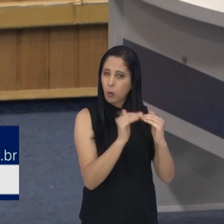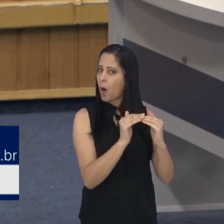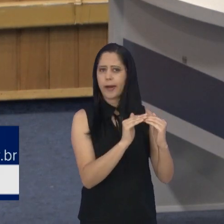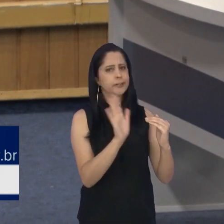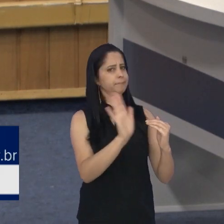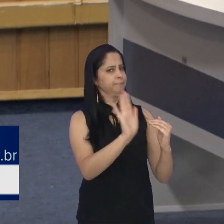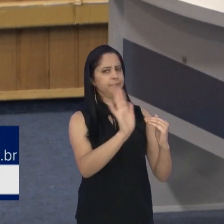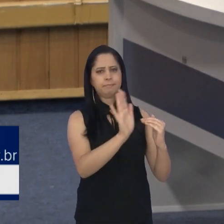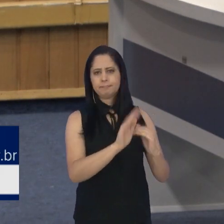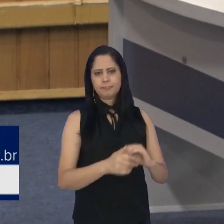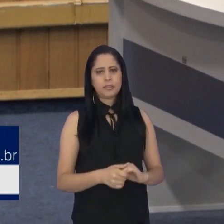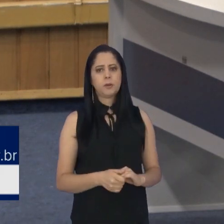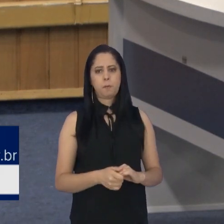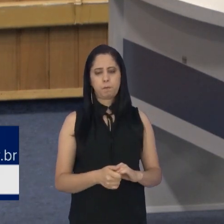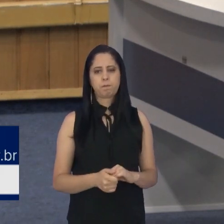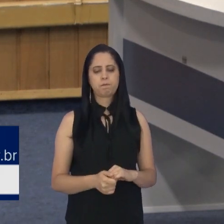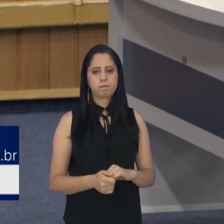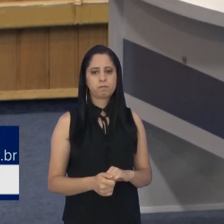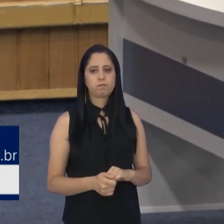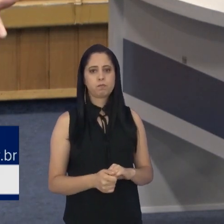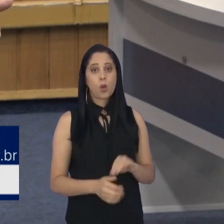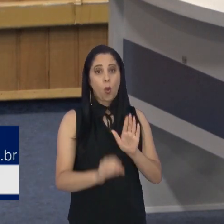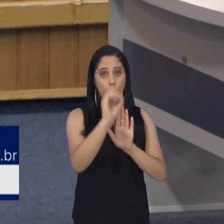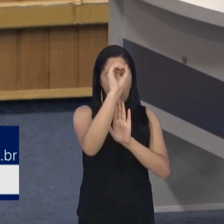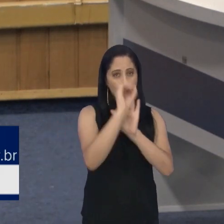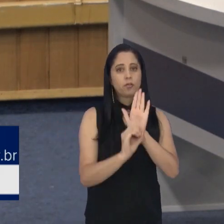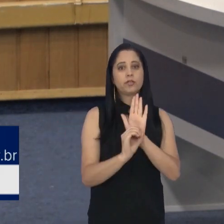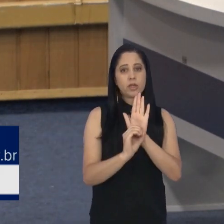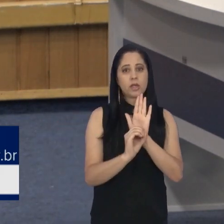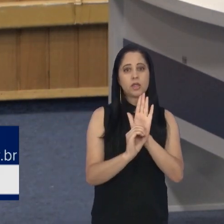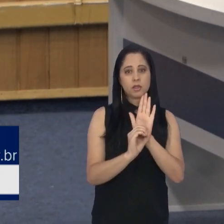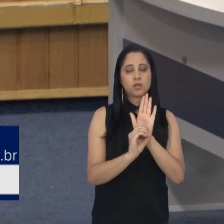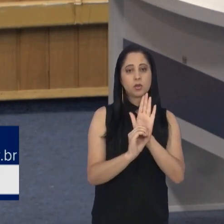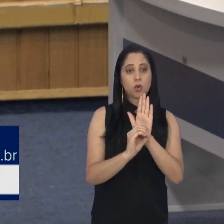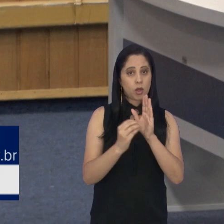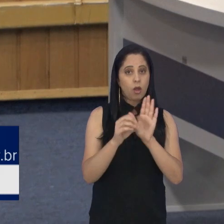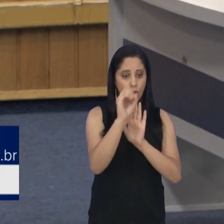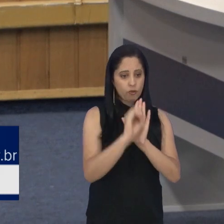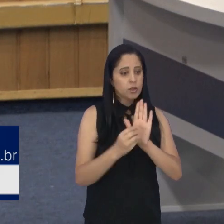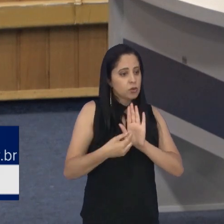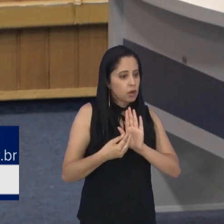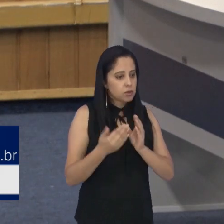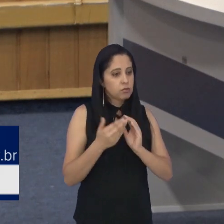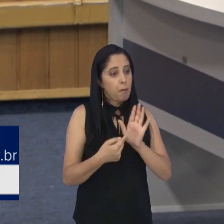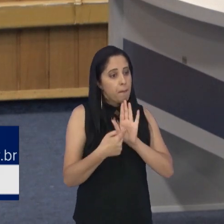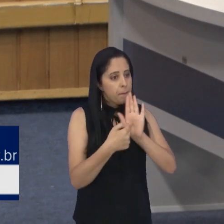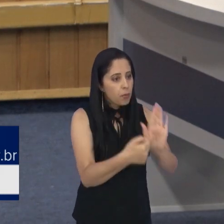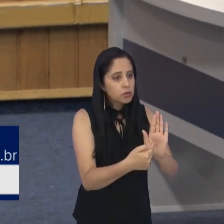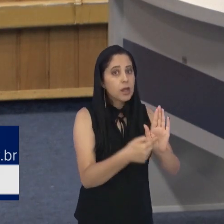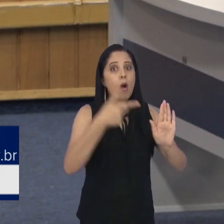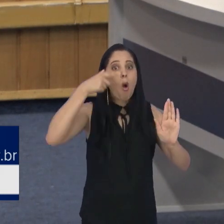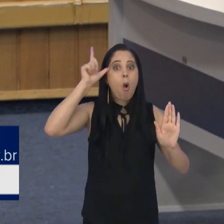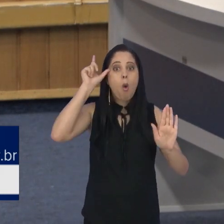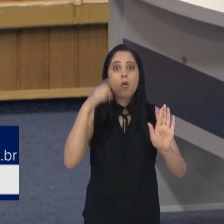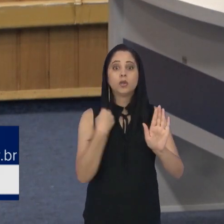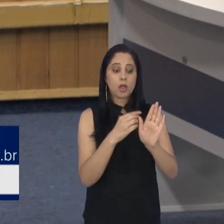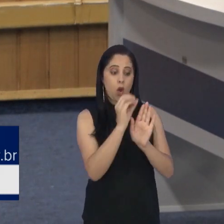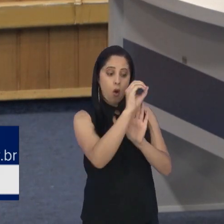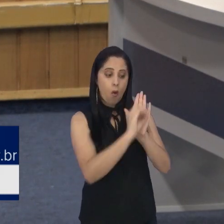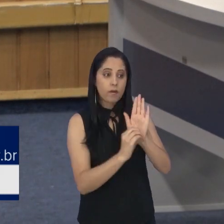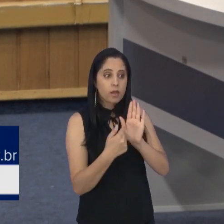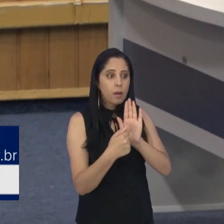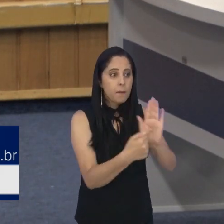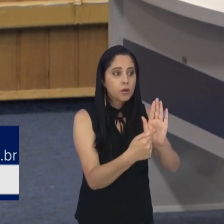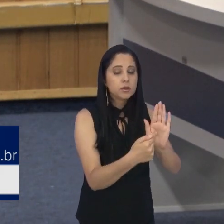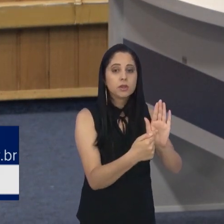ofício que foi enviado aos conselheiros no dia de ontem, cancelando a reunião